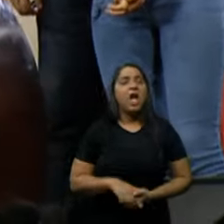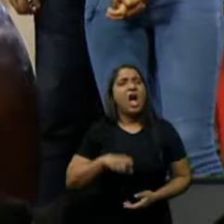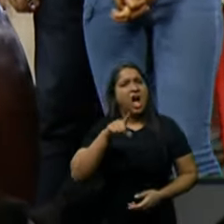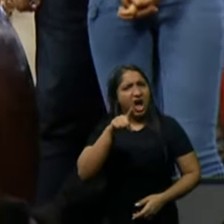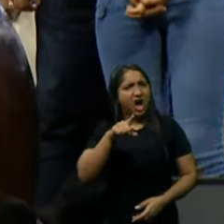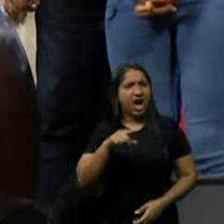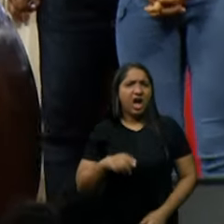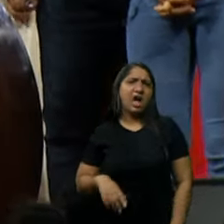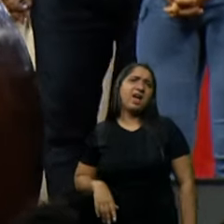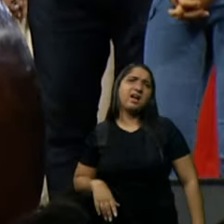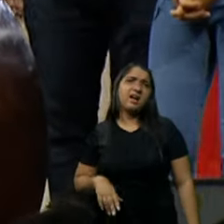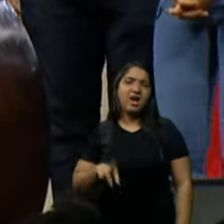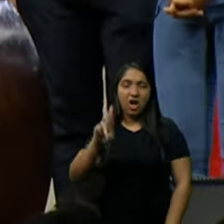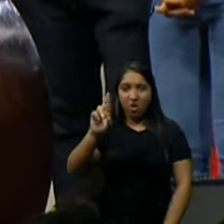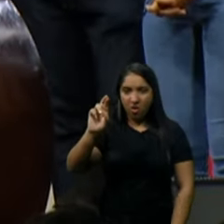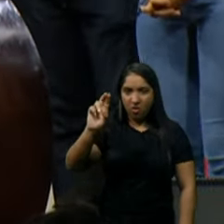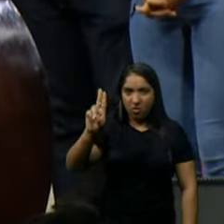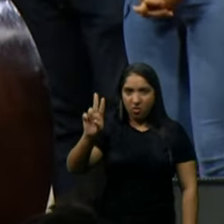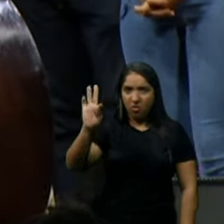Pai Nosso